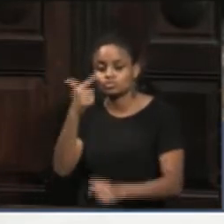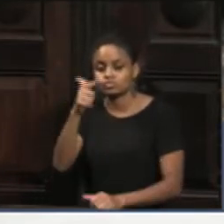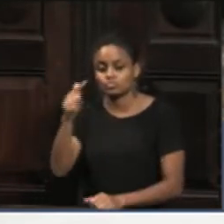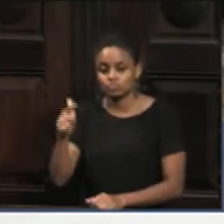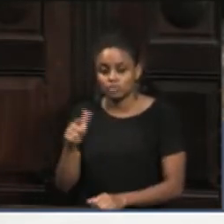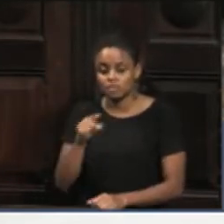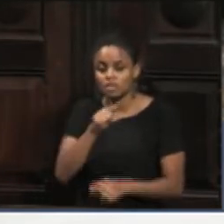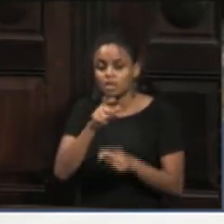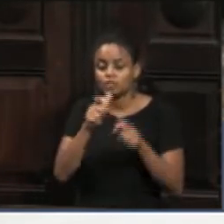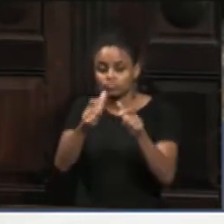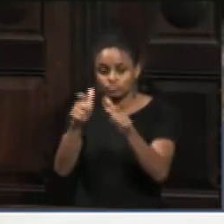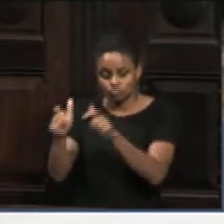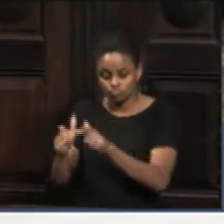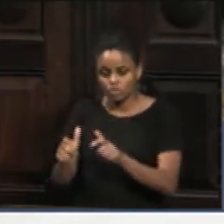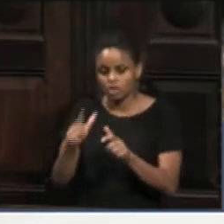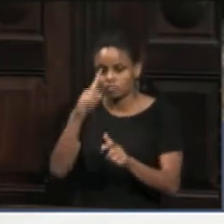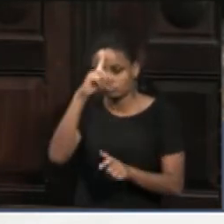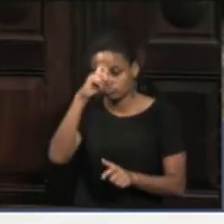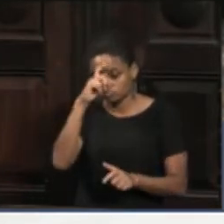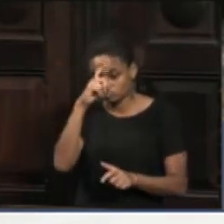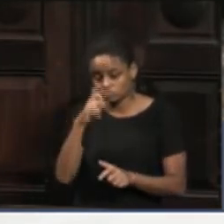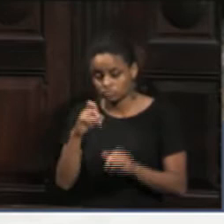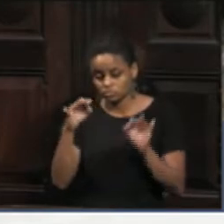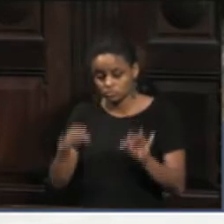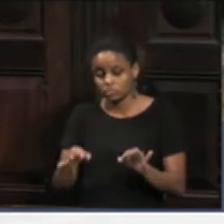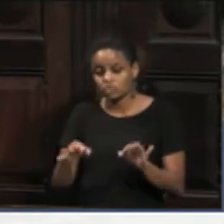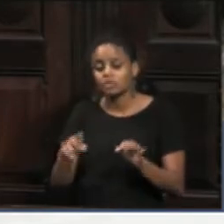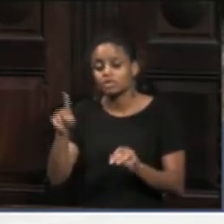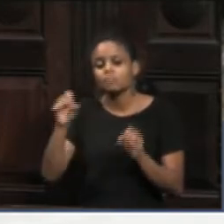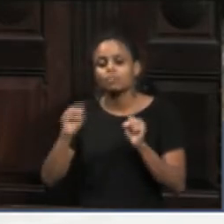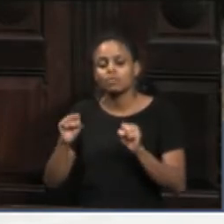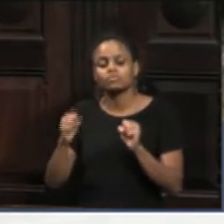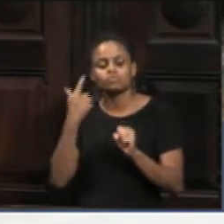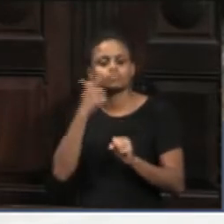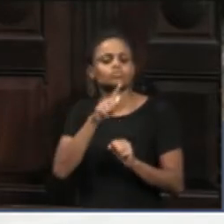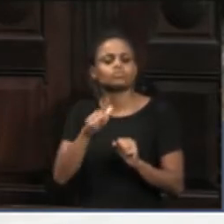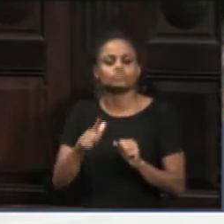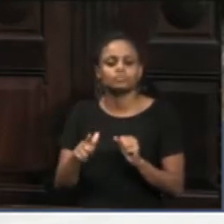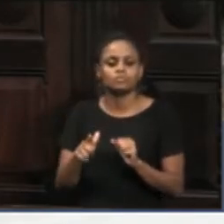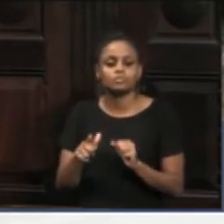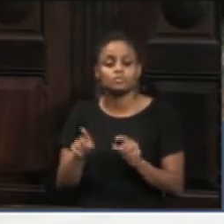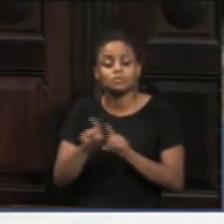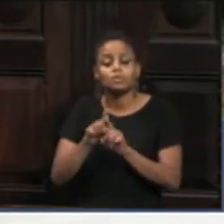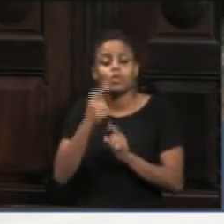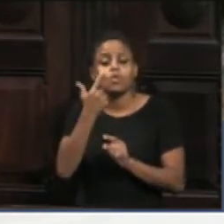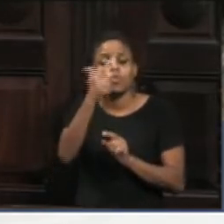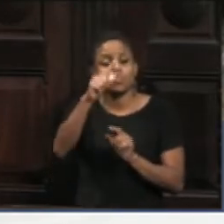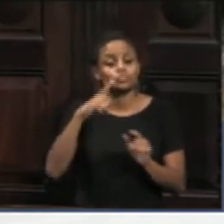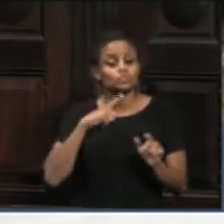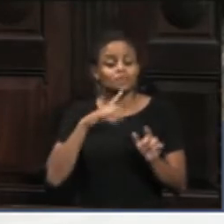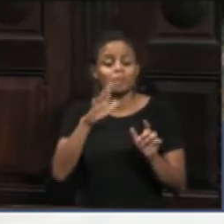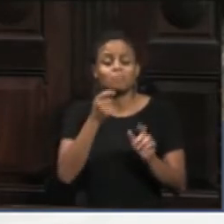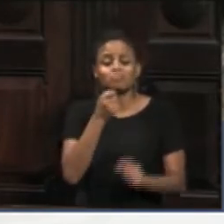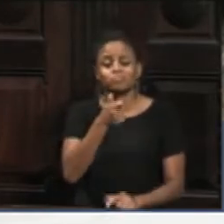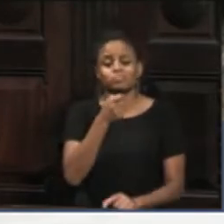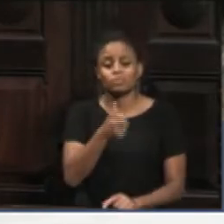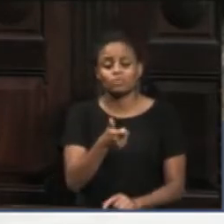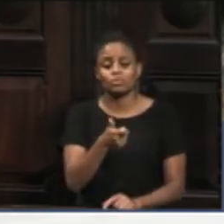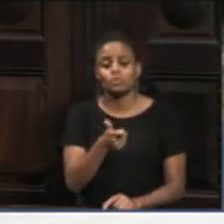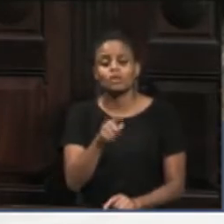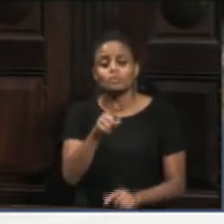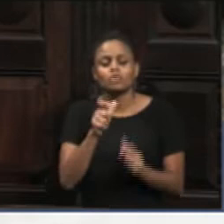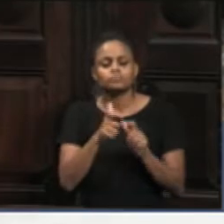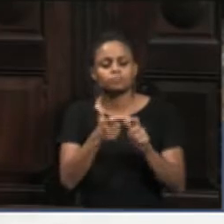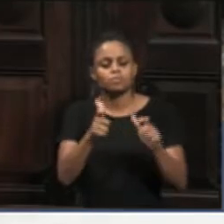esses dispositivos, passem a tê-lo. E aqueles que têm em número insuficiente, possam ampliar